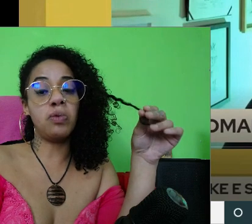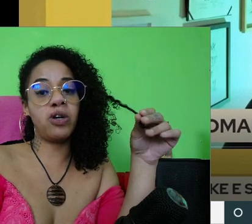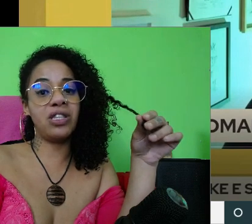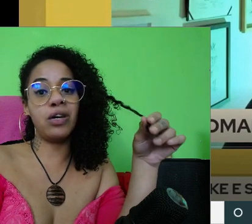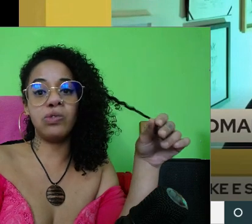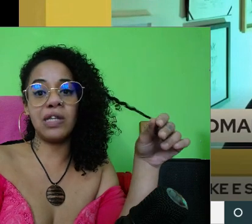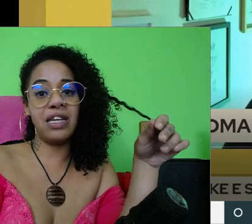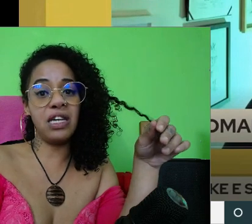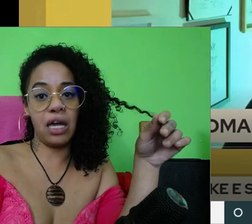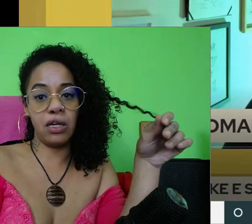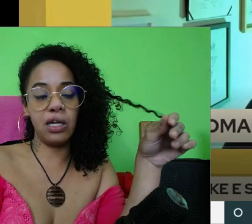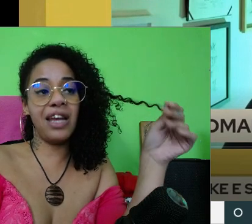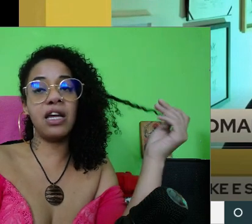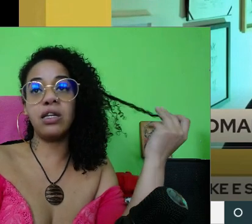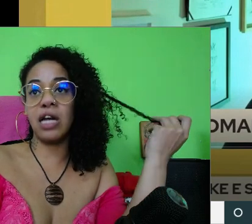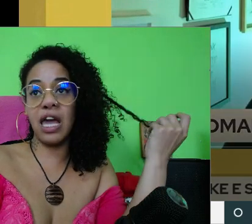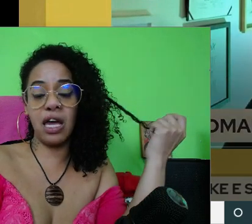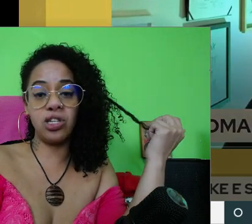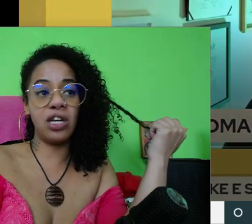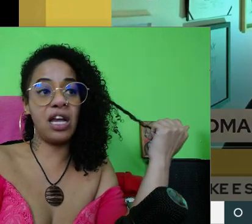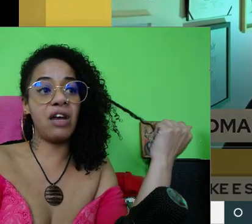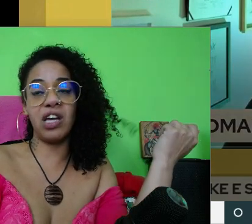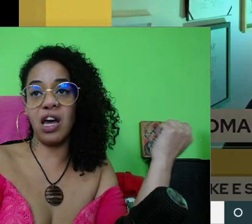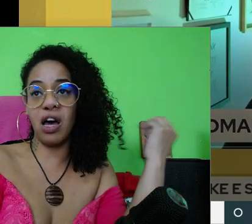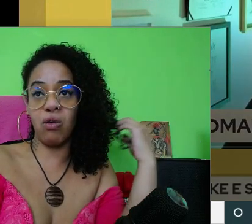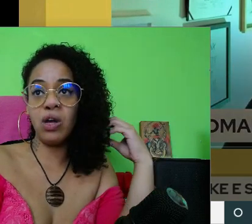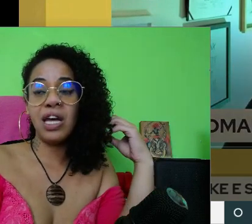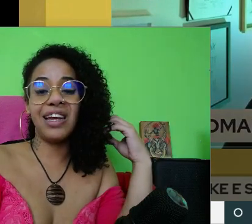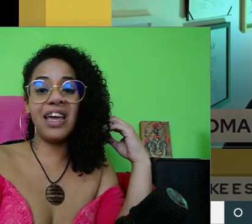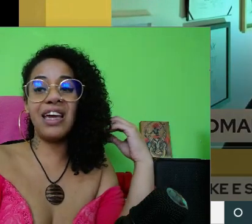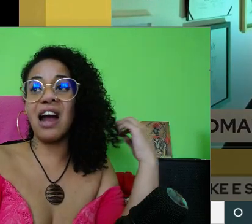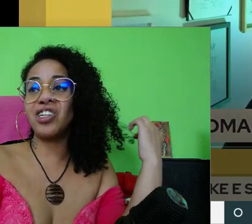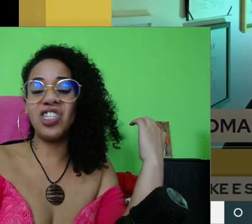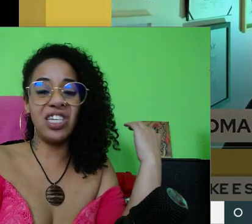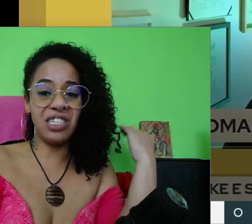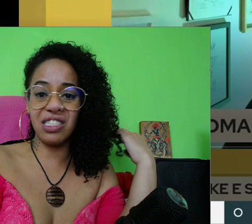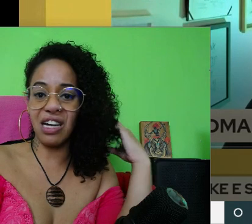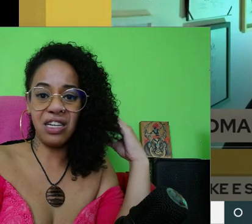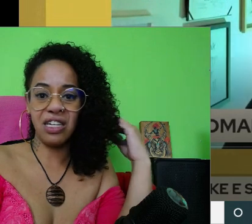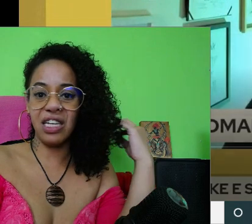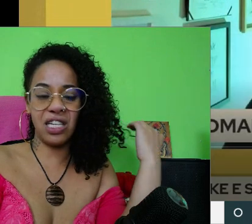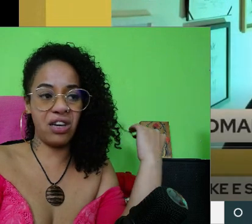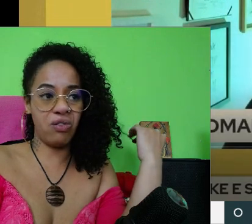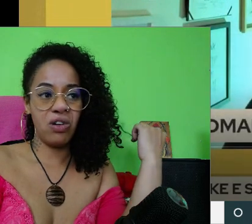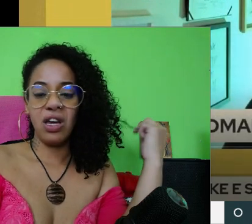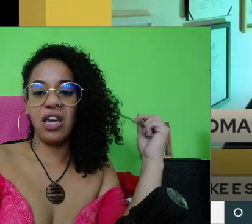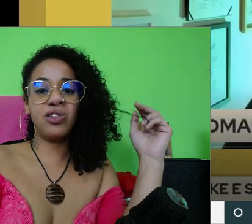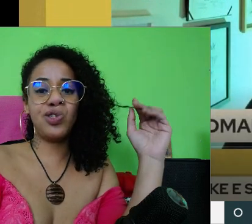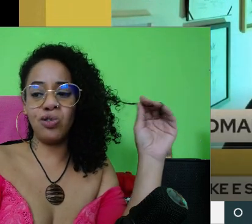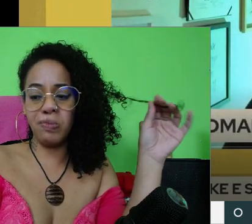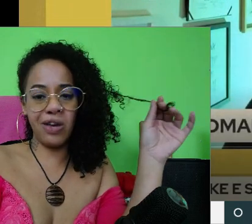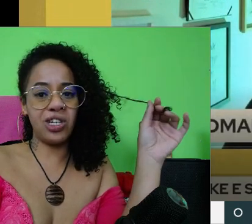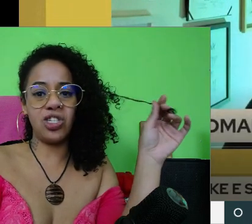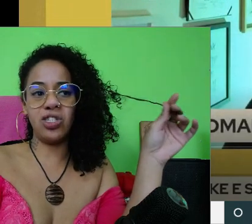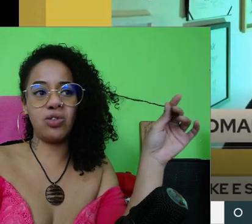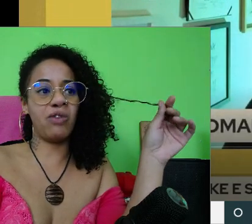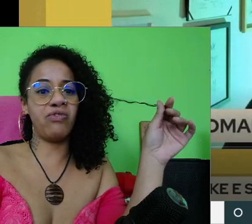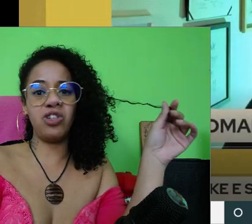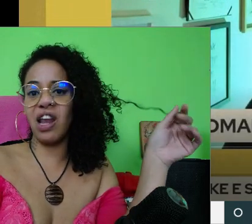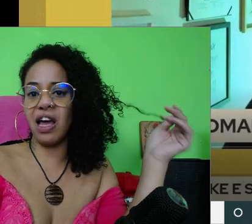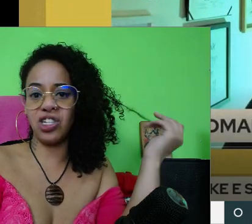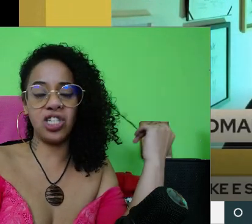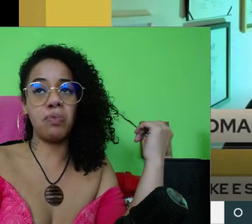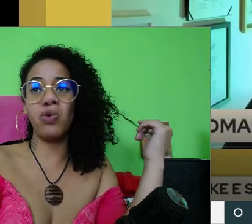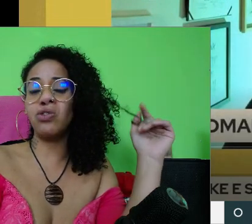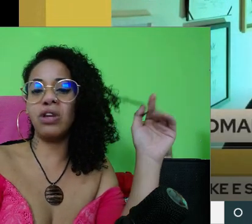internet a gente não pode ainda usar ninguém nem na internet nem na vida real nem artista entendeu Eu sou do Meio artístico